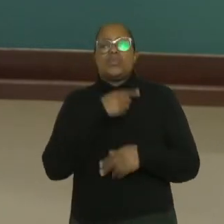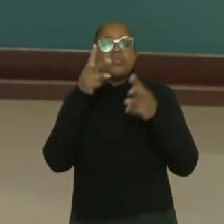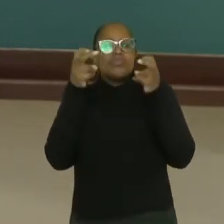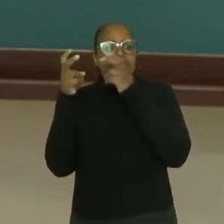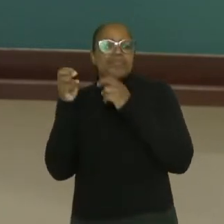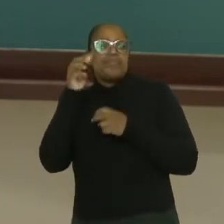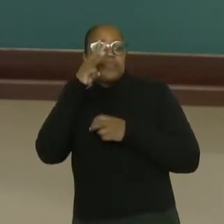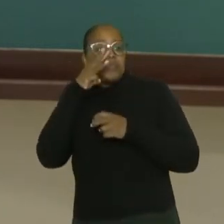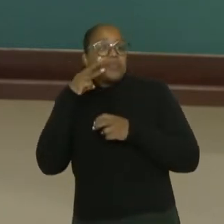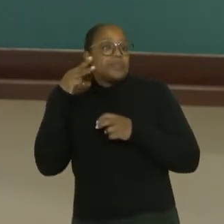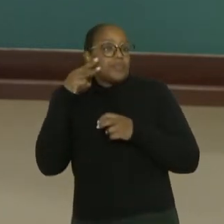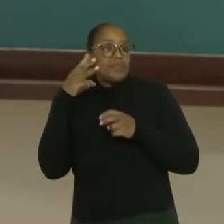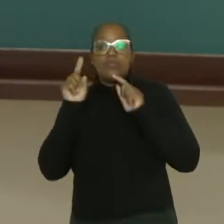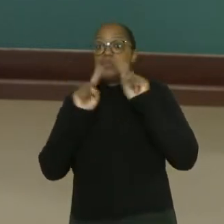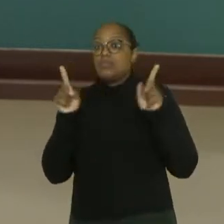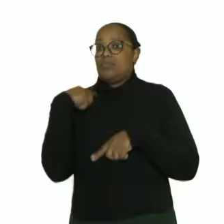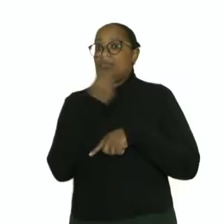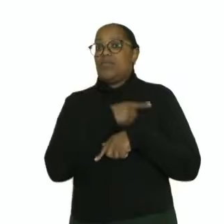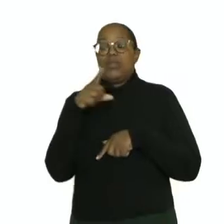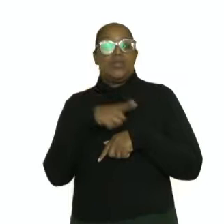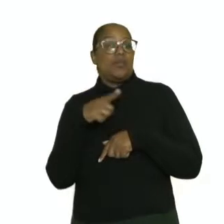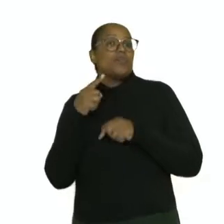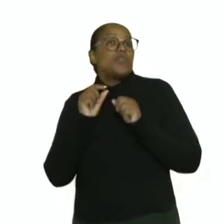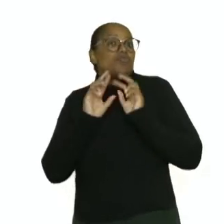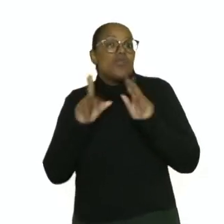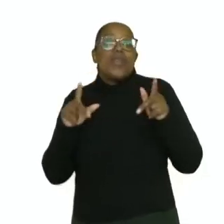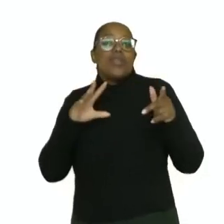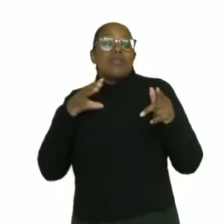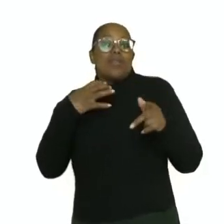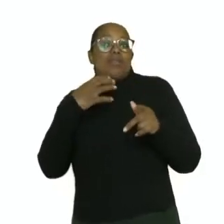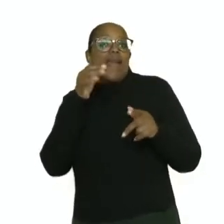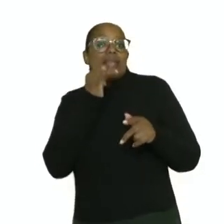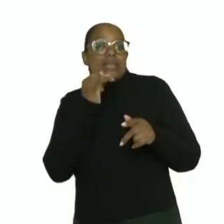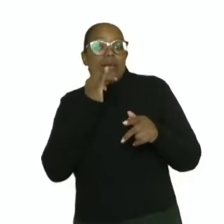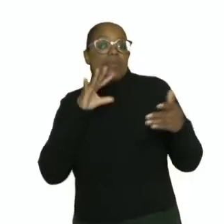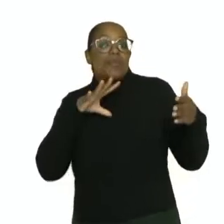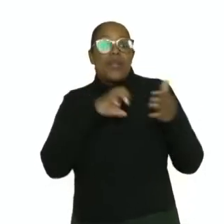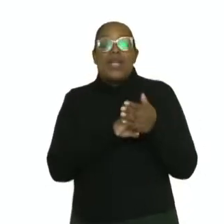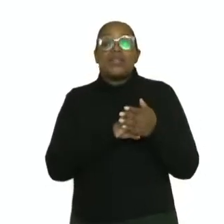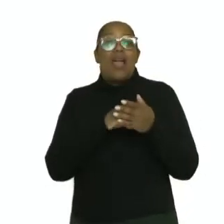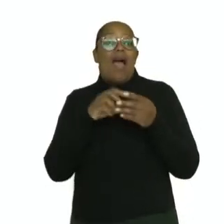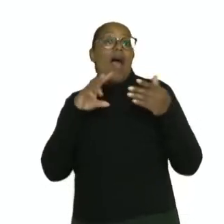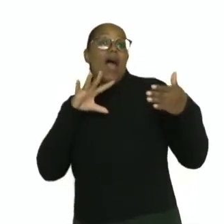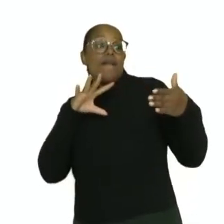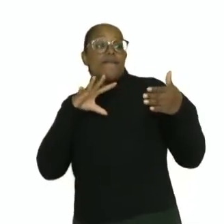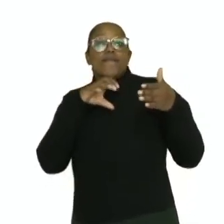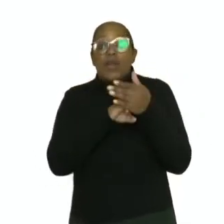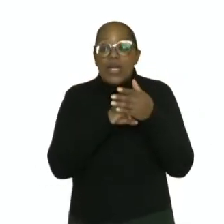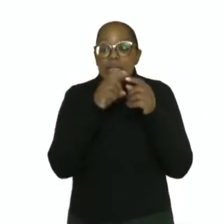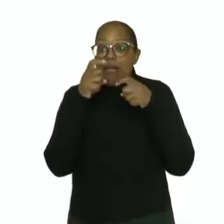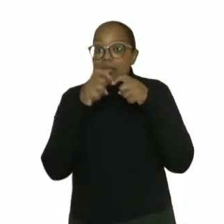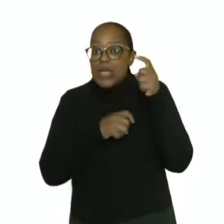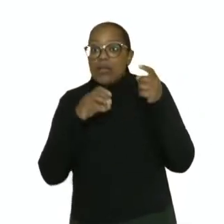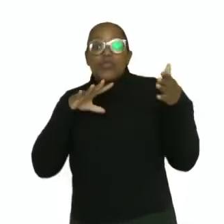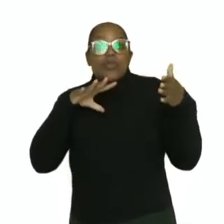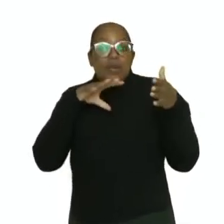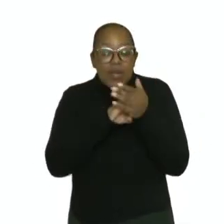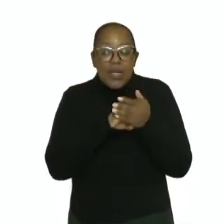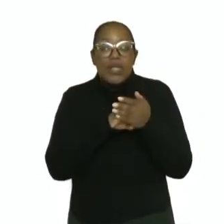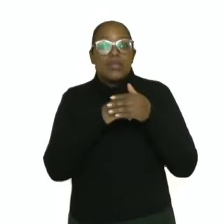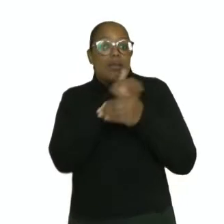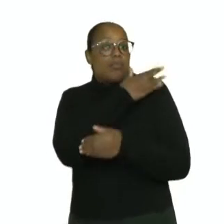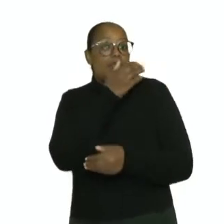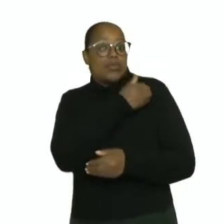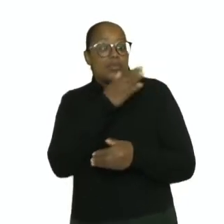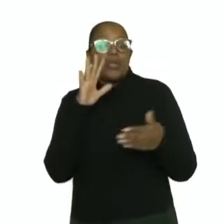verdade, nós temos vários tipos: a violência sexual, a violência psicológica, a violência racial, violência de gênero,